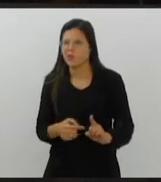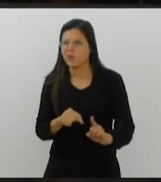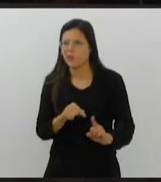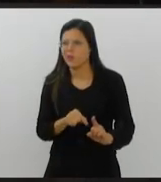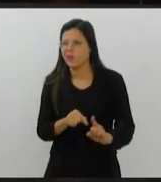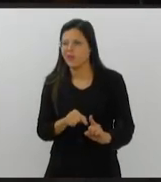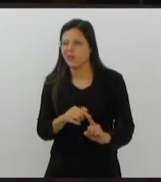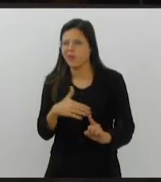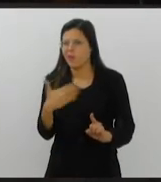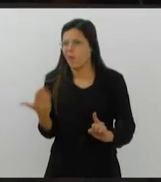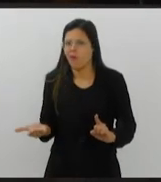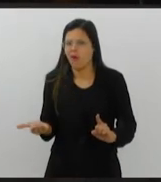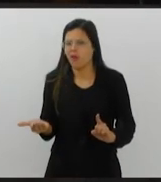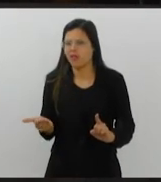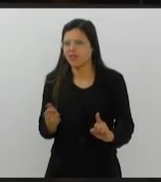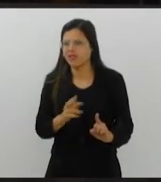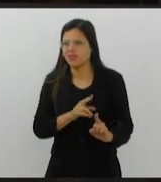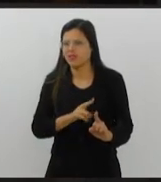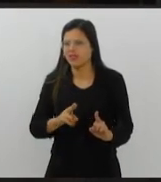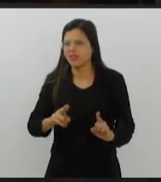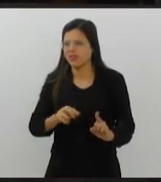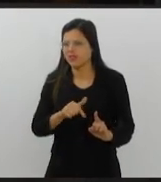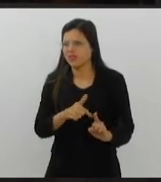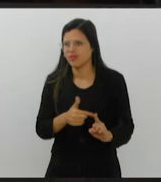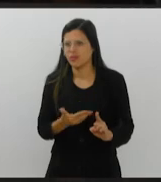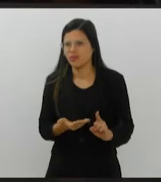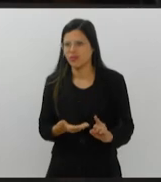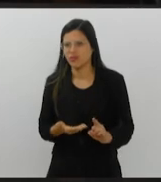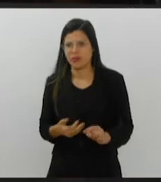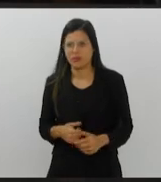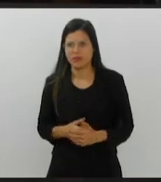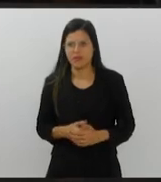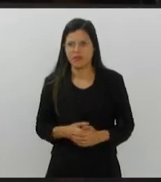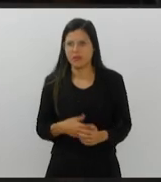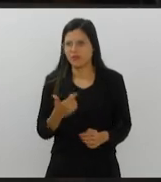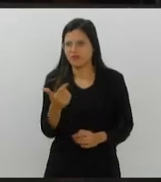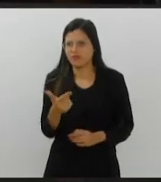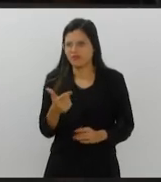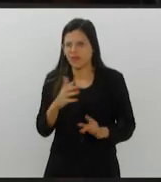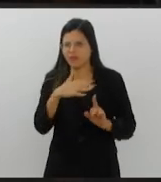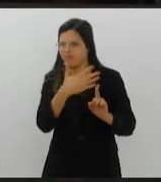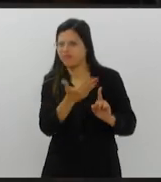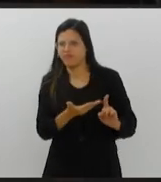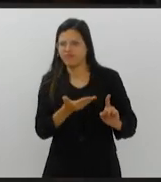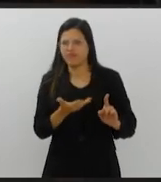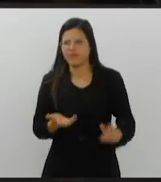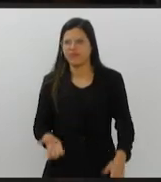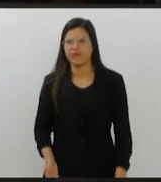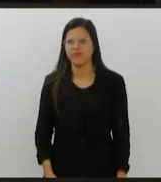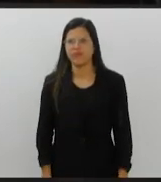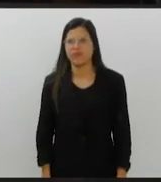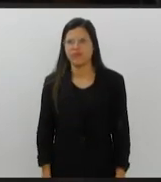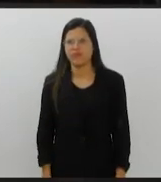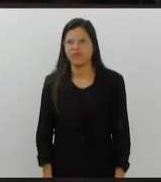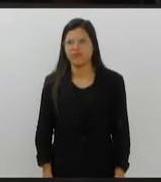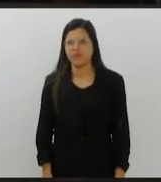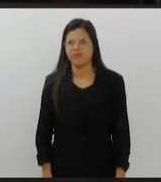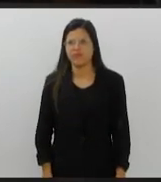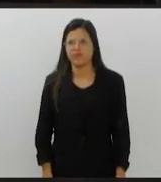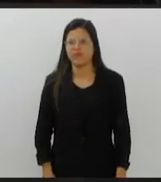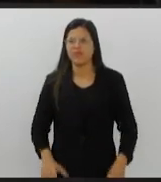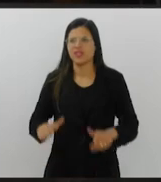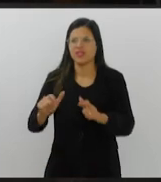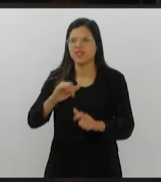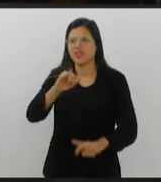É Júlia de Souza, a nora do homenageado, mas não tem qual homenageado. Quem é a Júlia? Cadê a